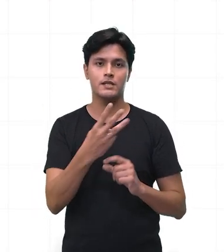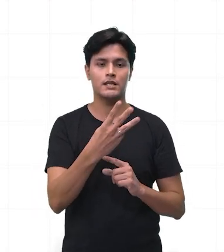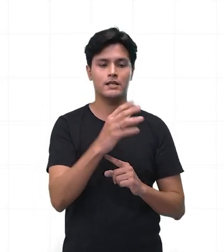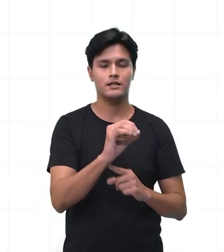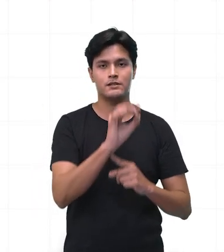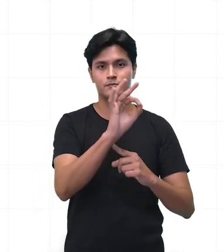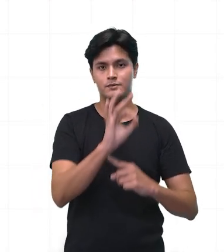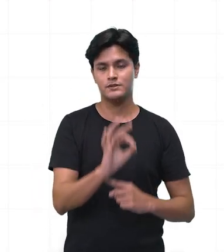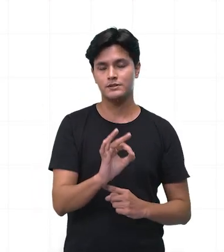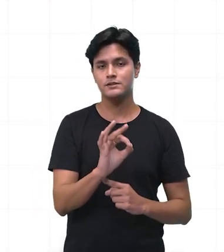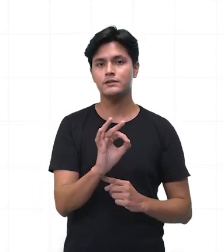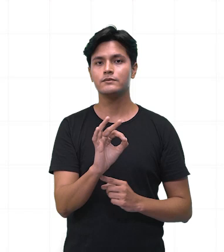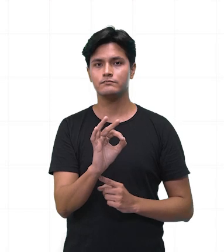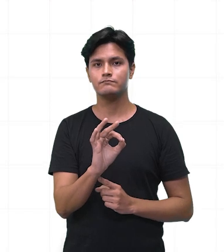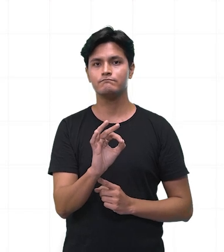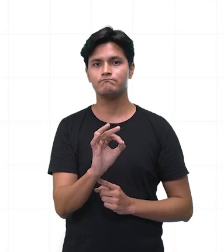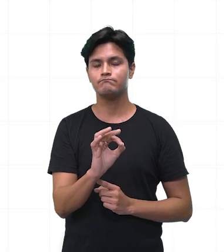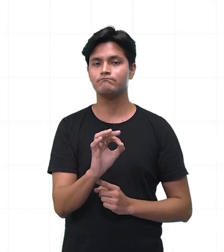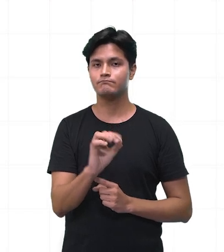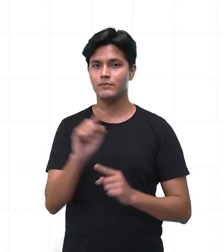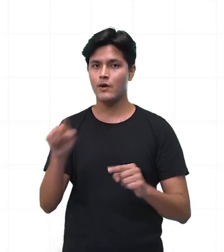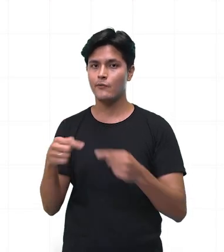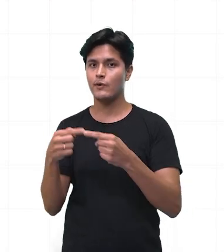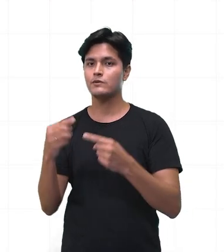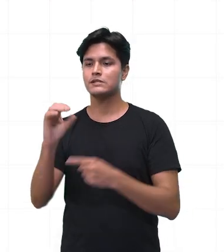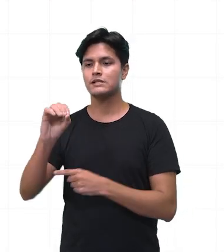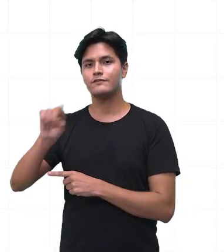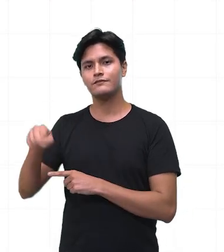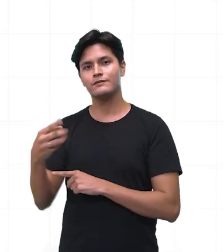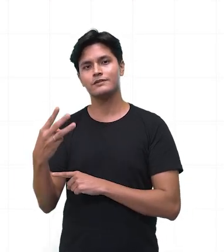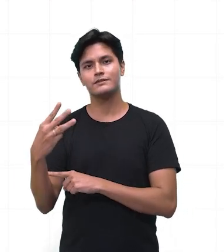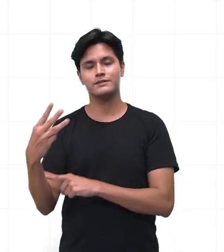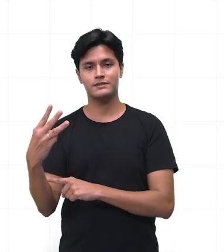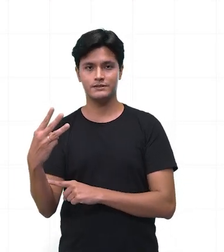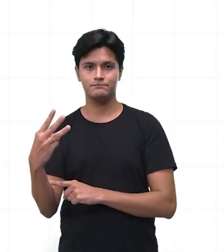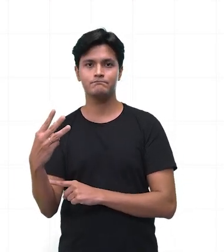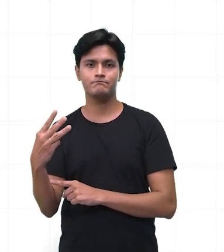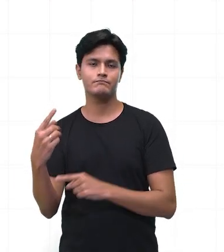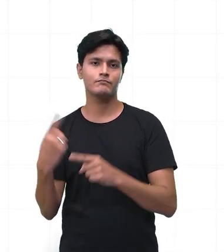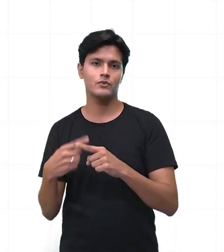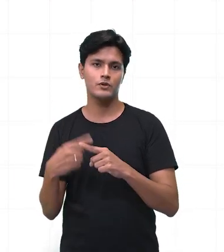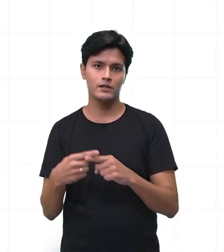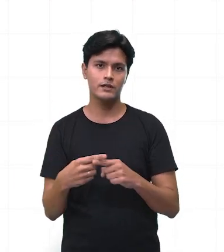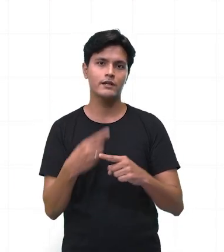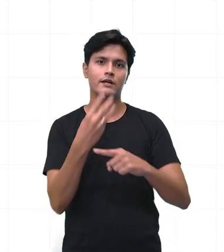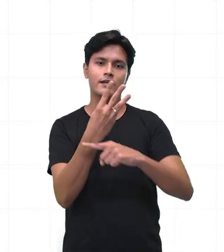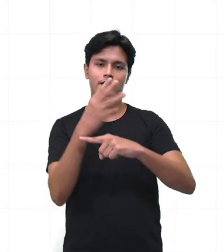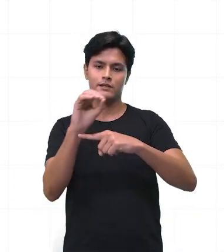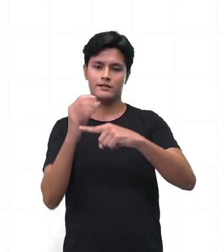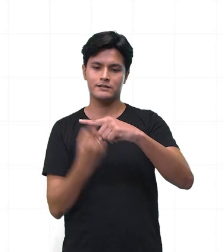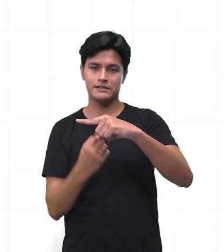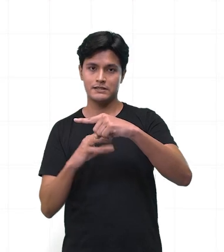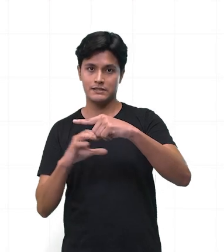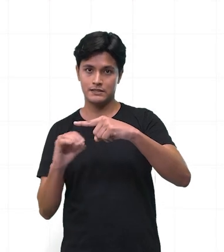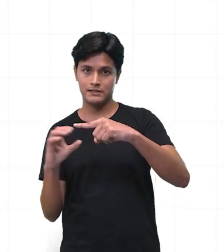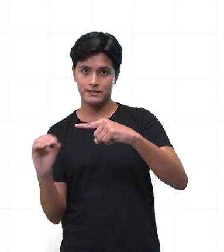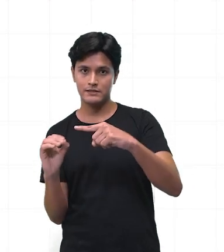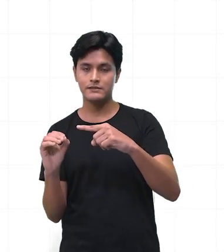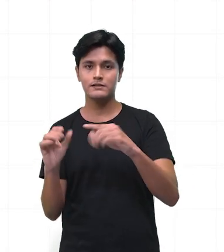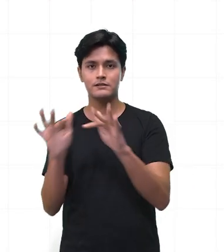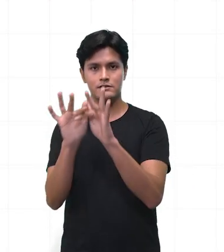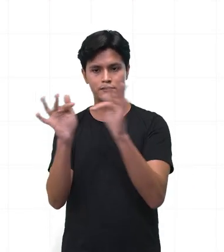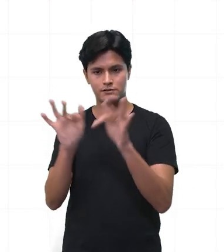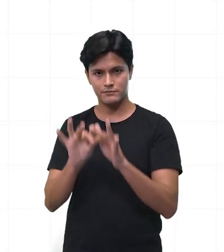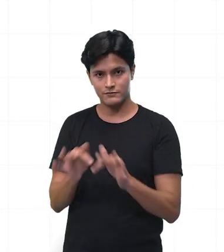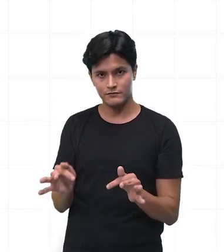30% é quanto? É 0,3, porque 30% é 30 sobre 100, simplificando lá o denominador,